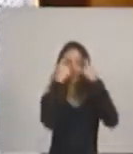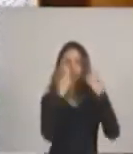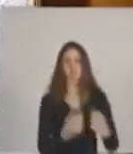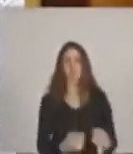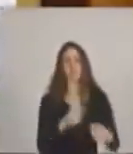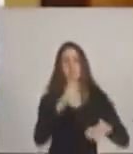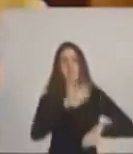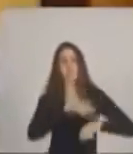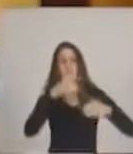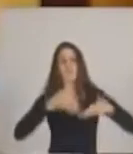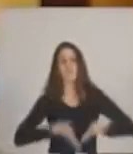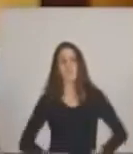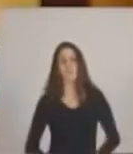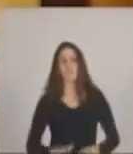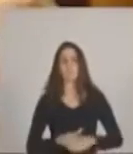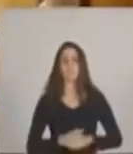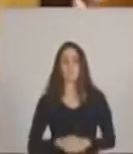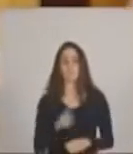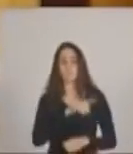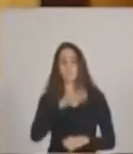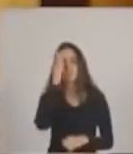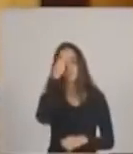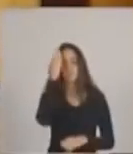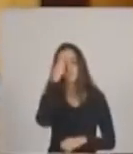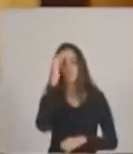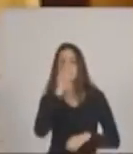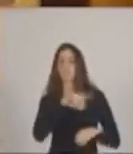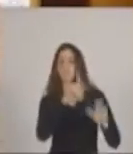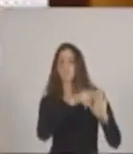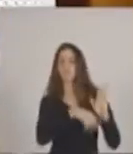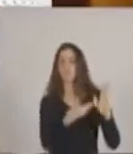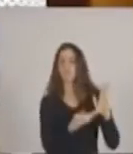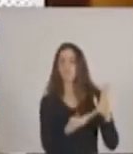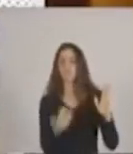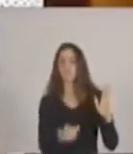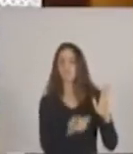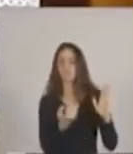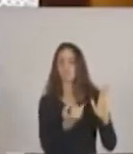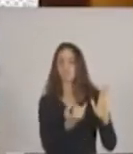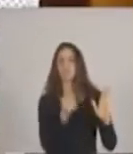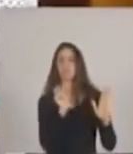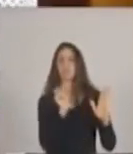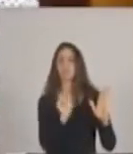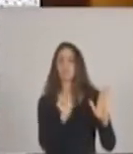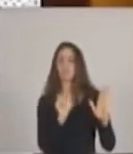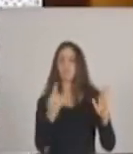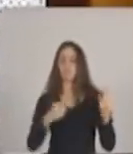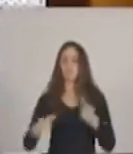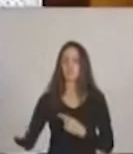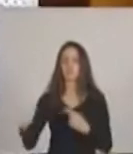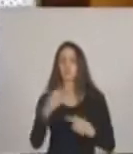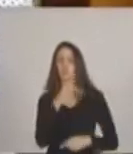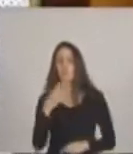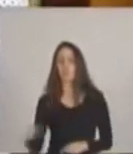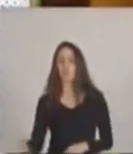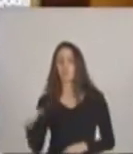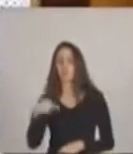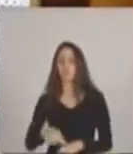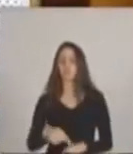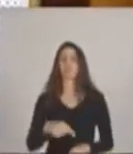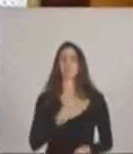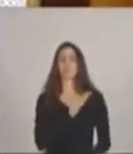obstétricas. Nós entendemos que essa matéria, deputados, carece de uma política pública do